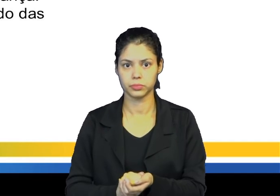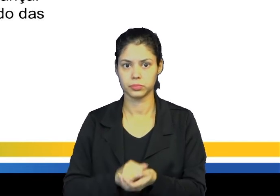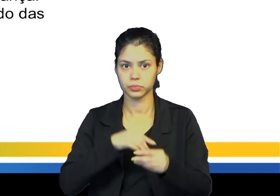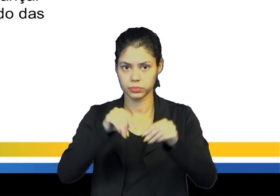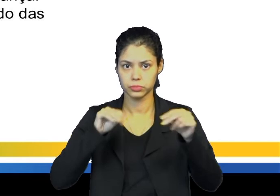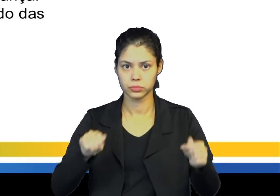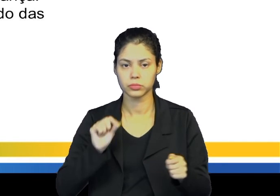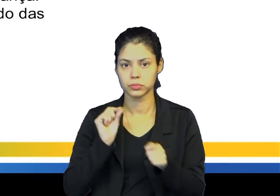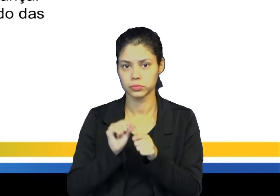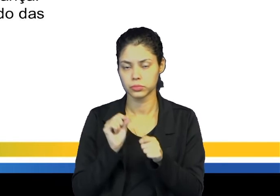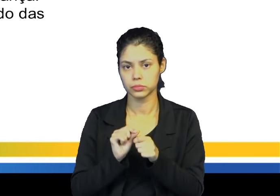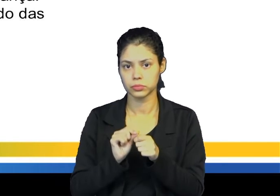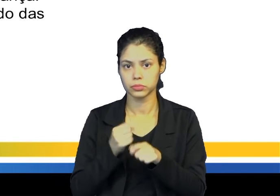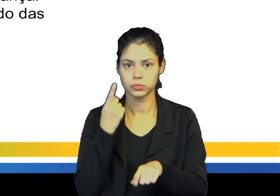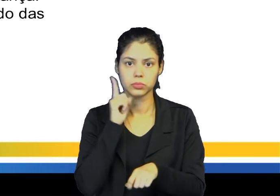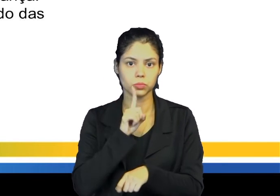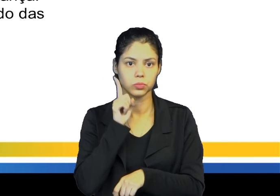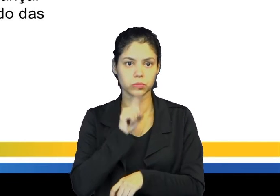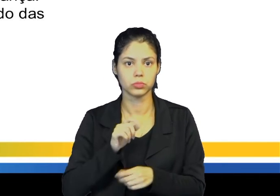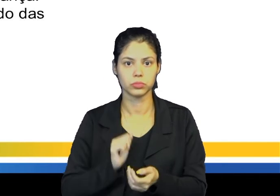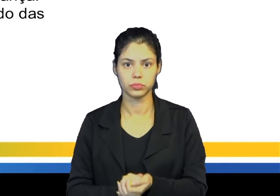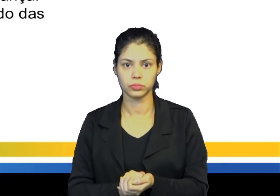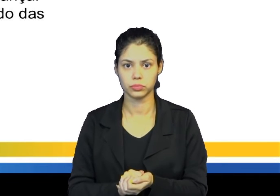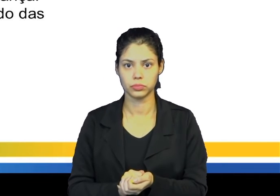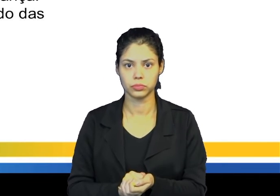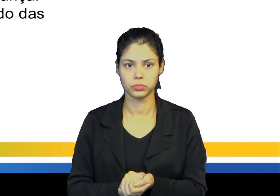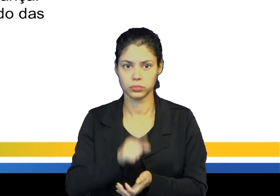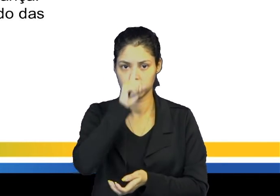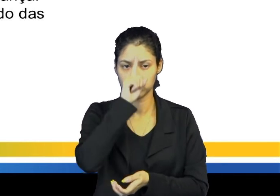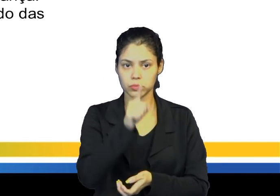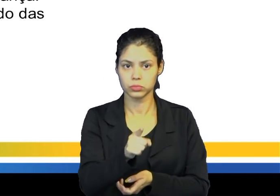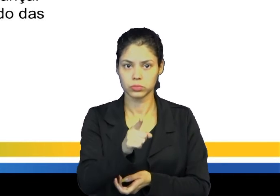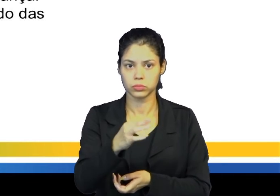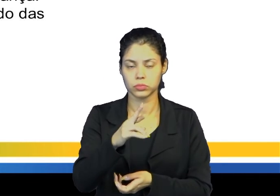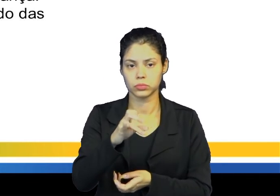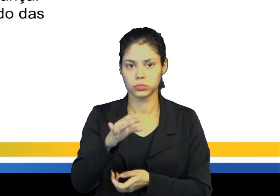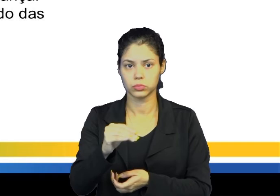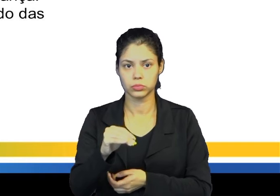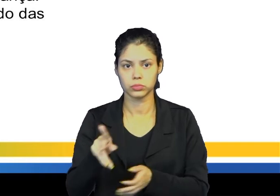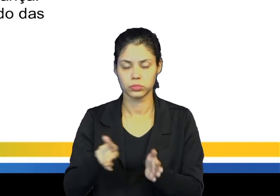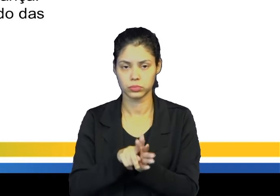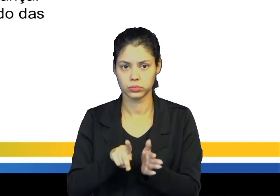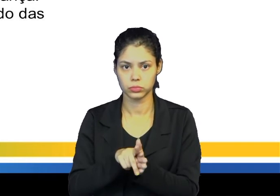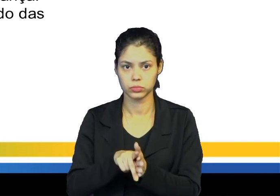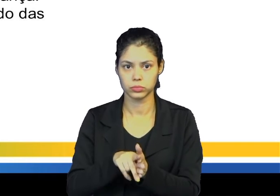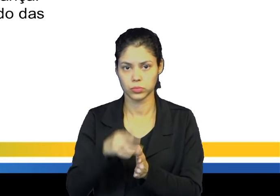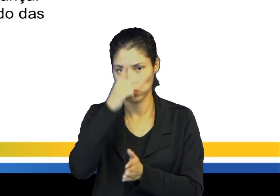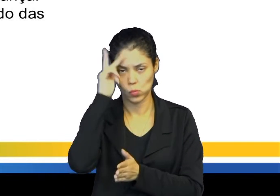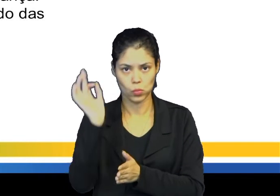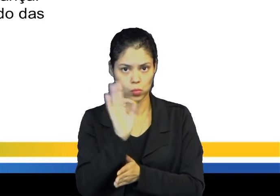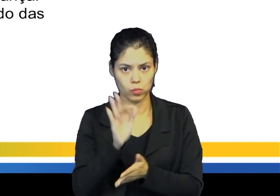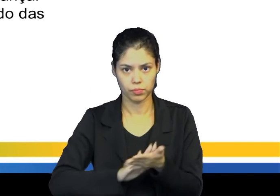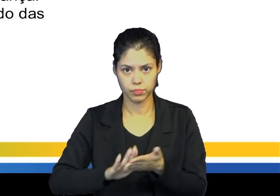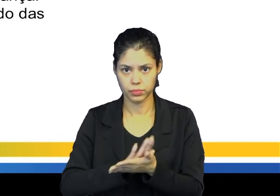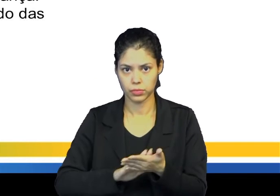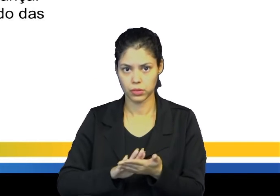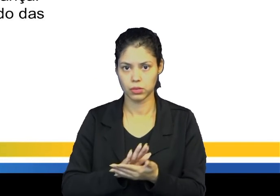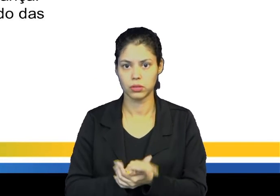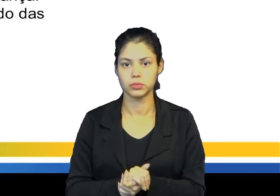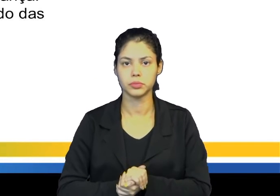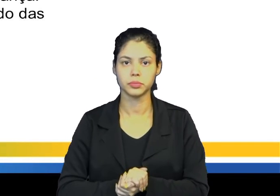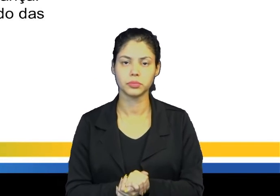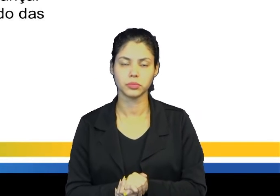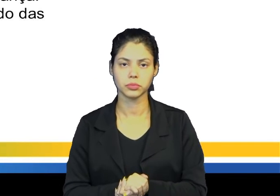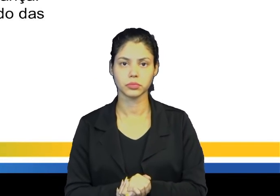atentados terroristas realizados nos Estados Unidos a mando das potências centrais. Ou letra E, nenhuma das respostas